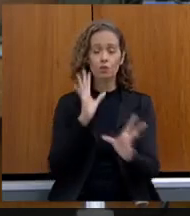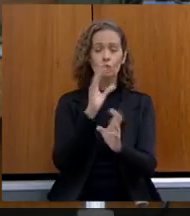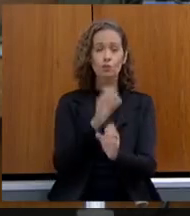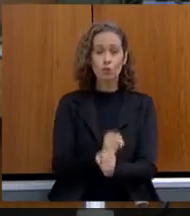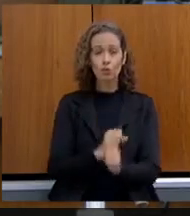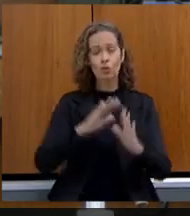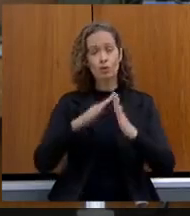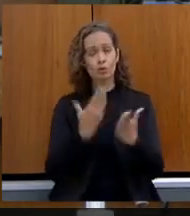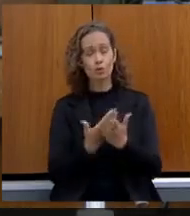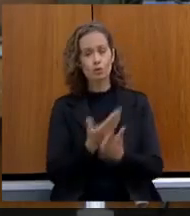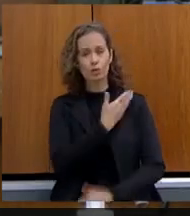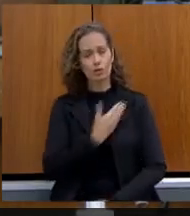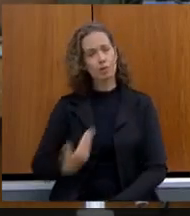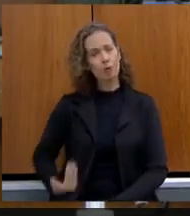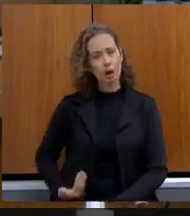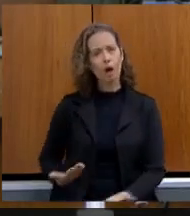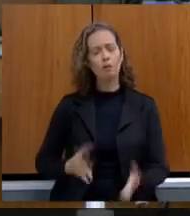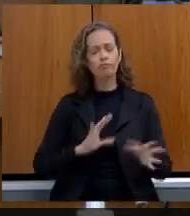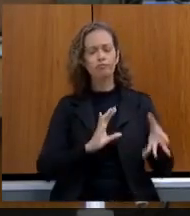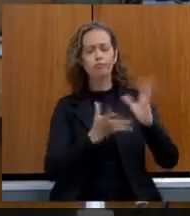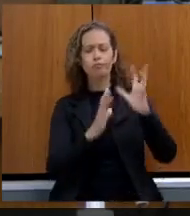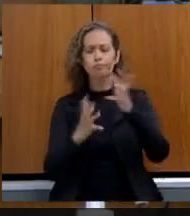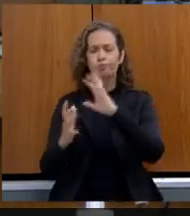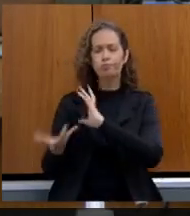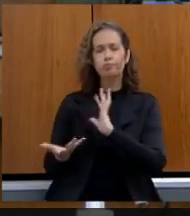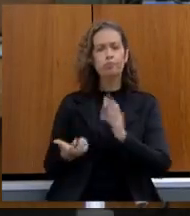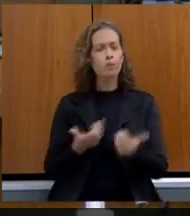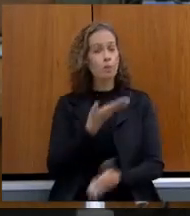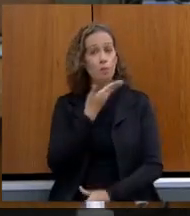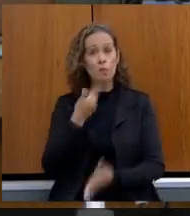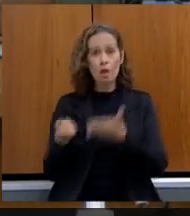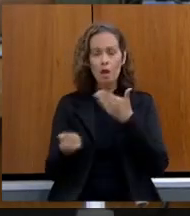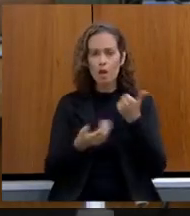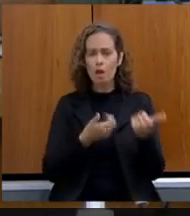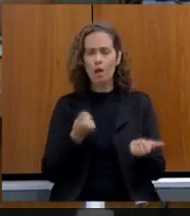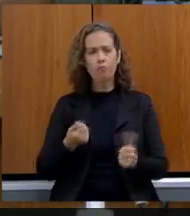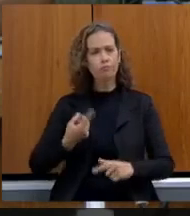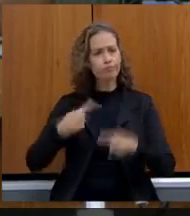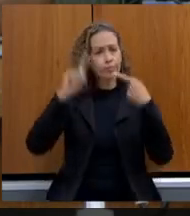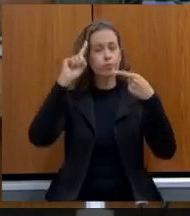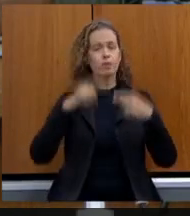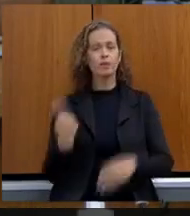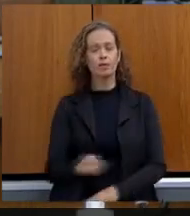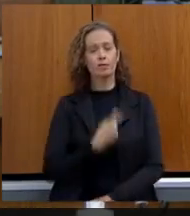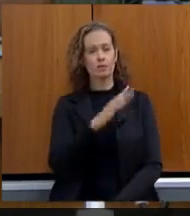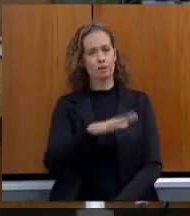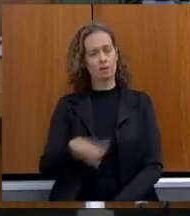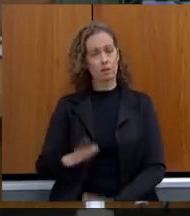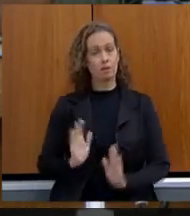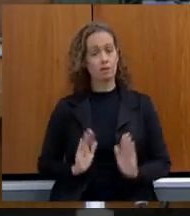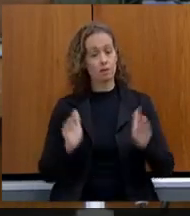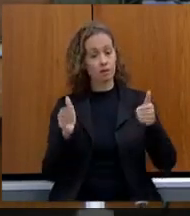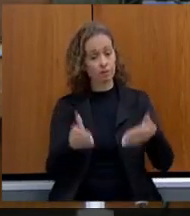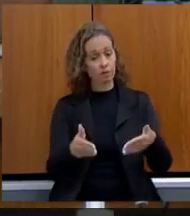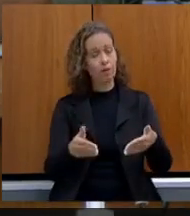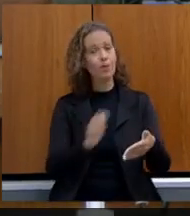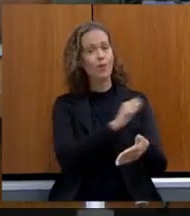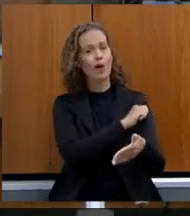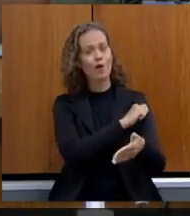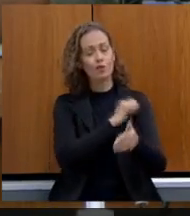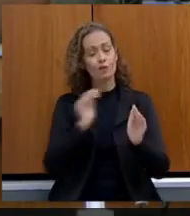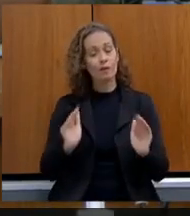com intervenções para melhoria de qualidade na ponta para as nossas crianças isso é foco no aluno